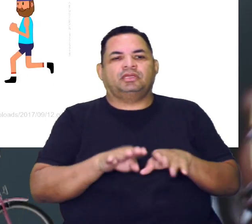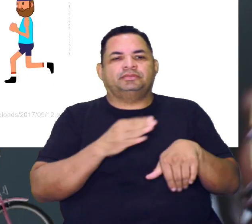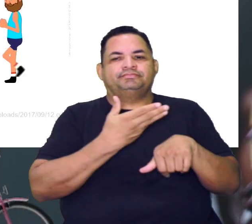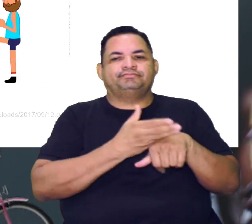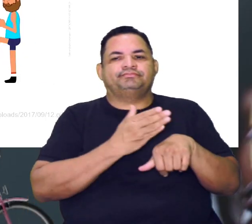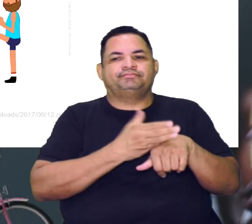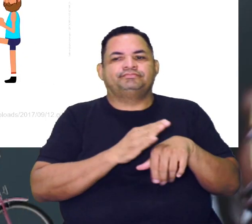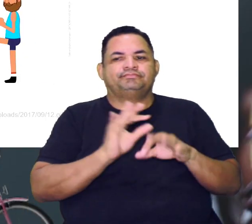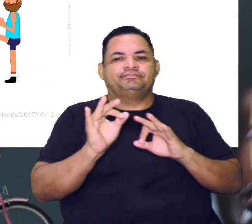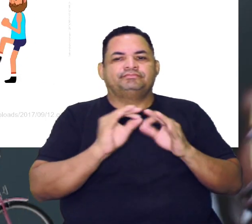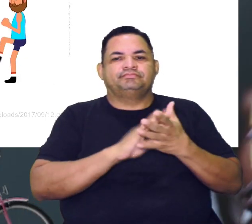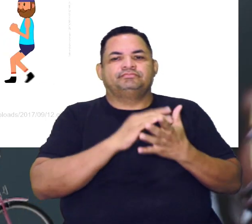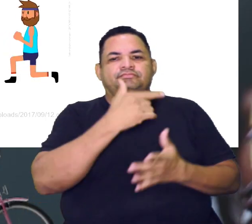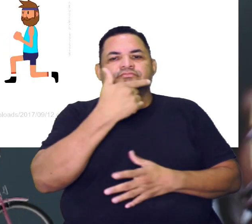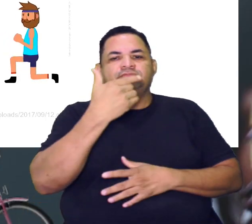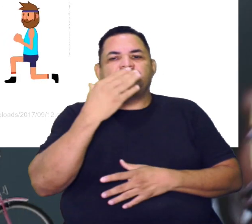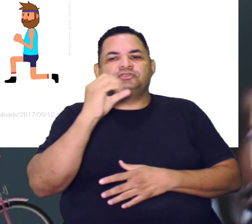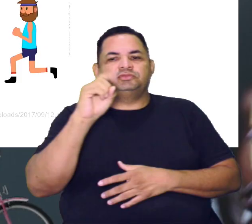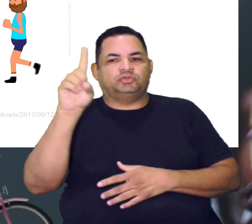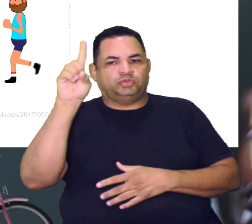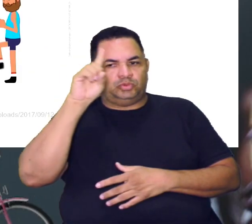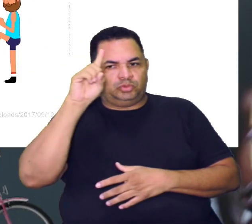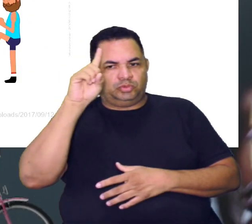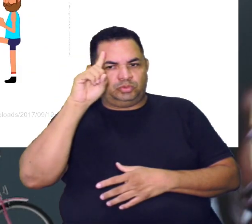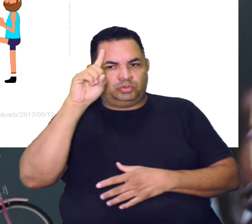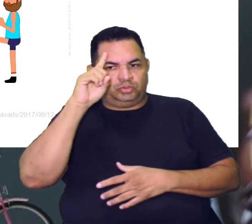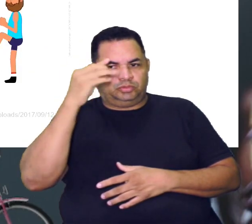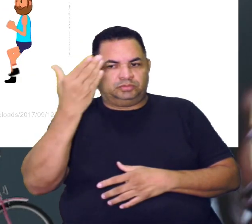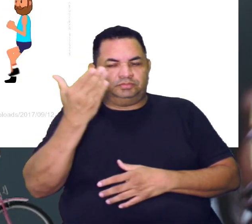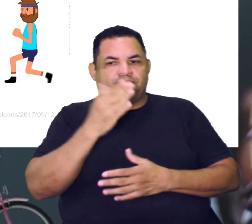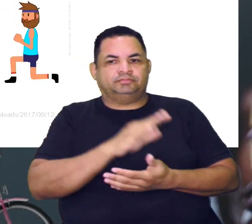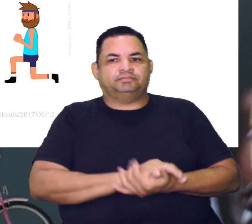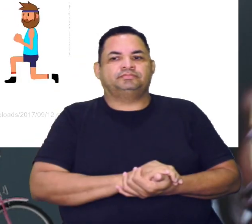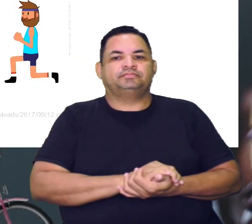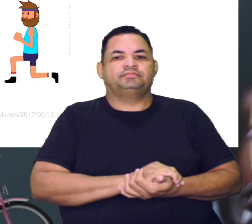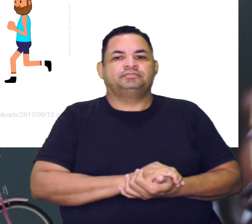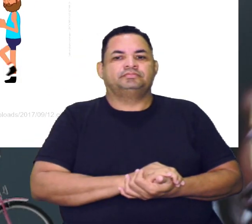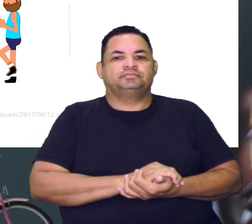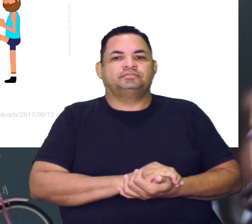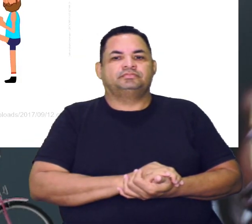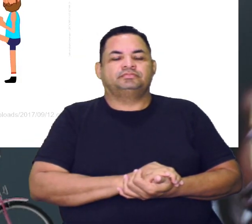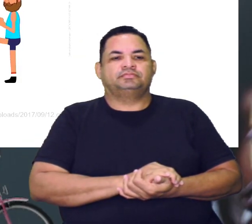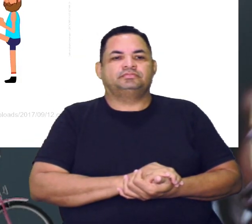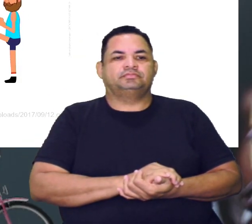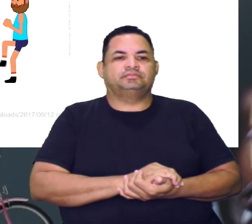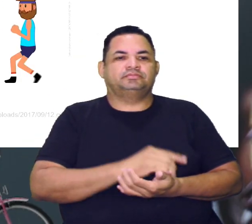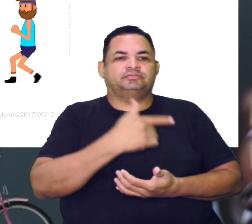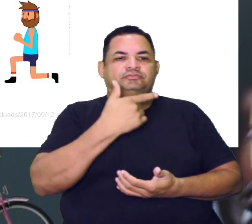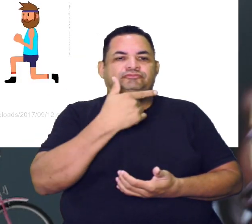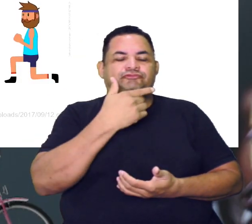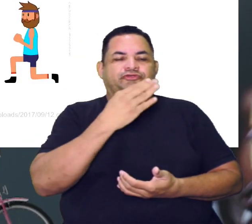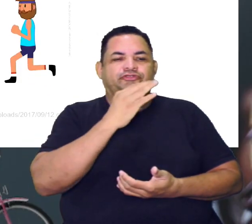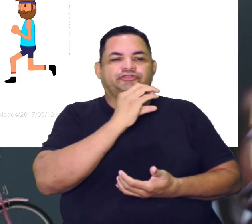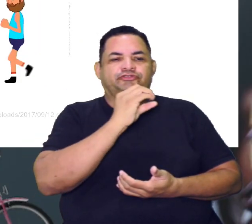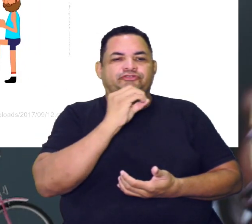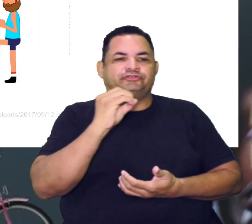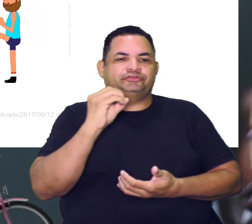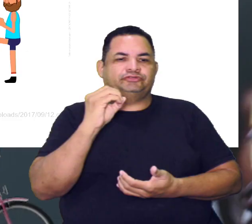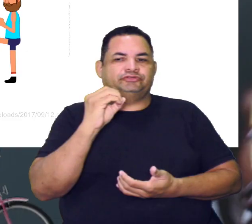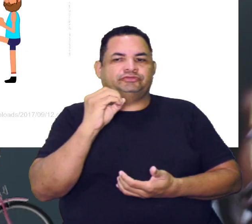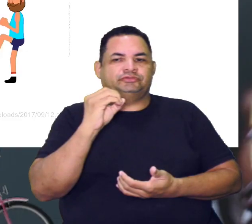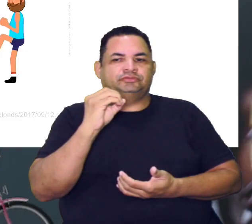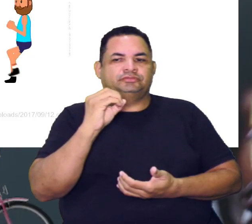prática aqui de pelo menos 20 minutos diários, e a gente está contando aqui os dias que a gente chama de dias úteis, né, que é de segunda a